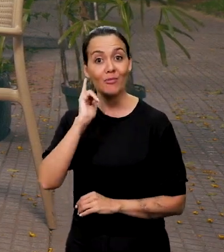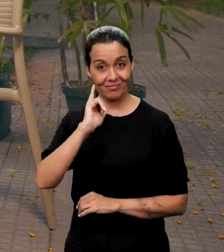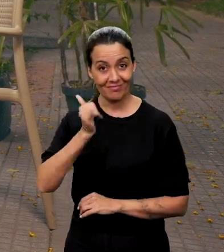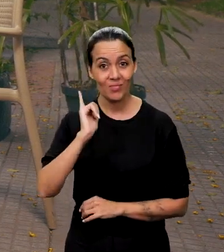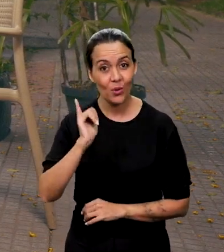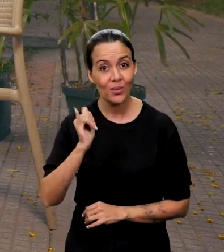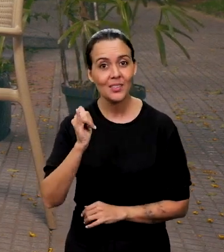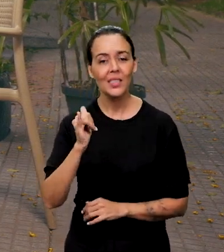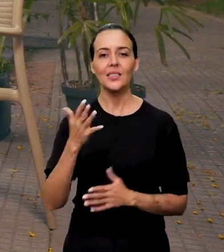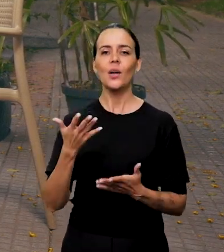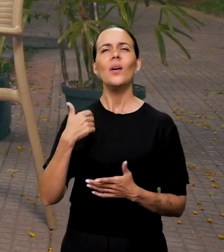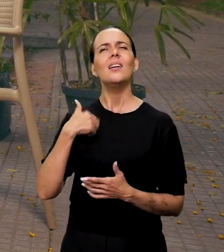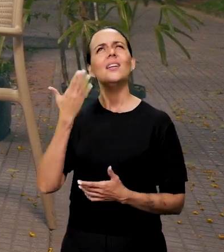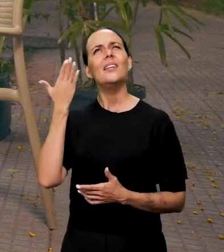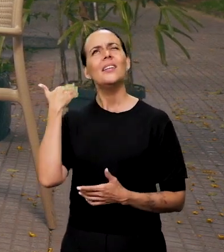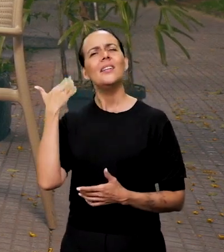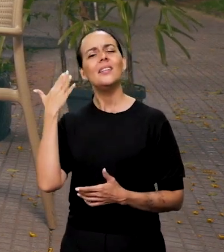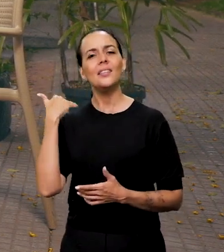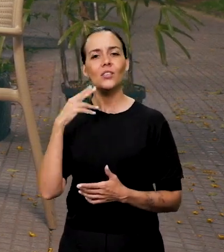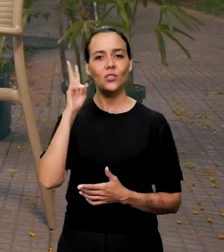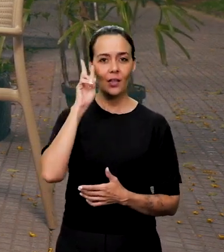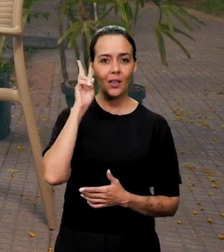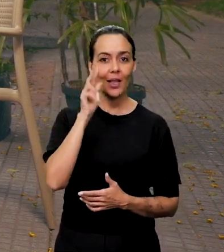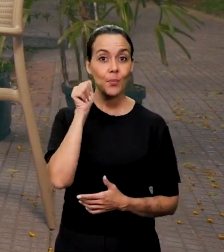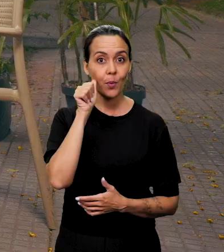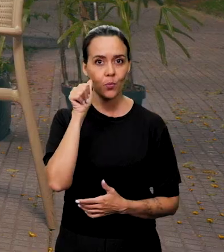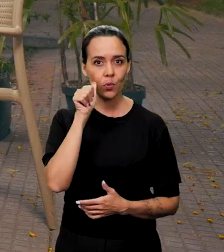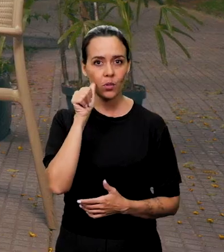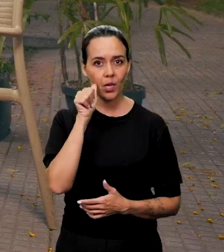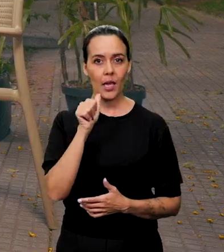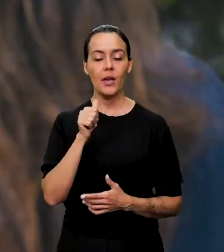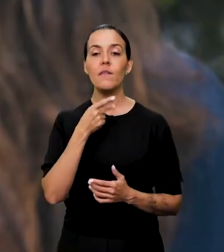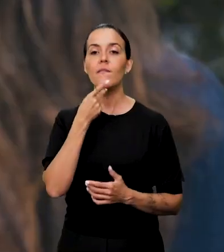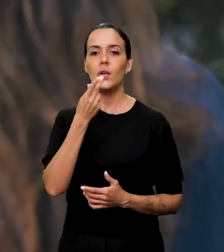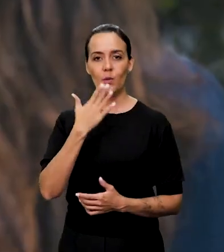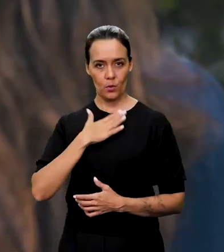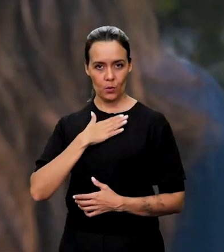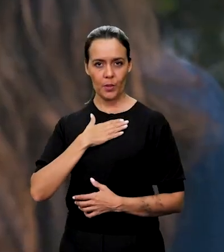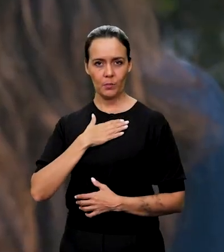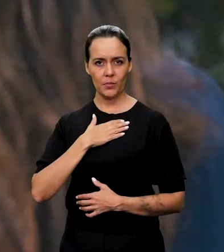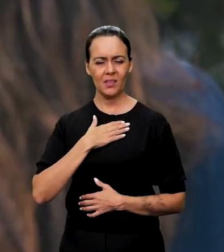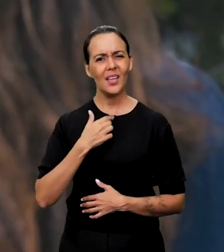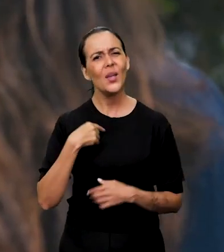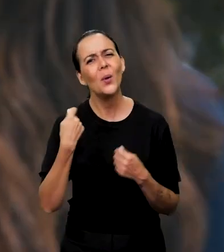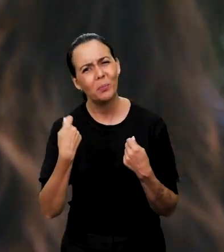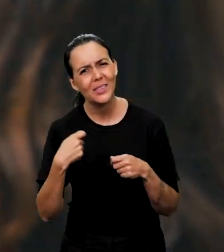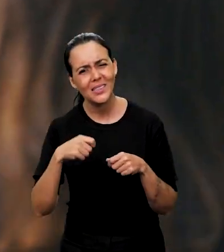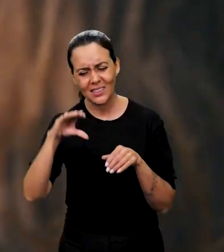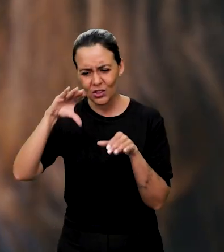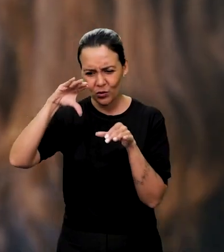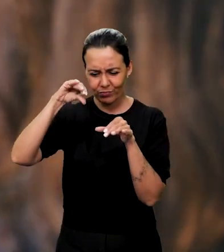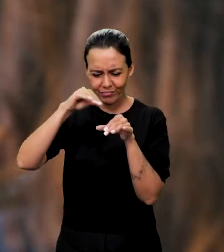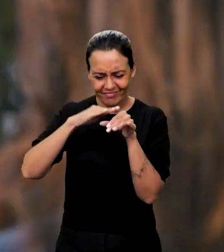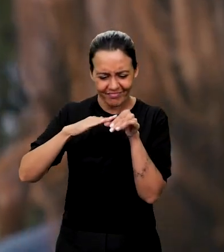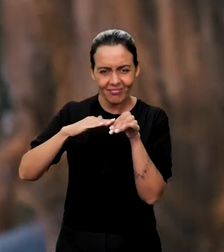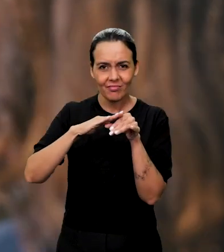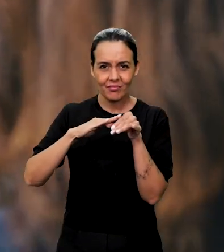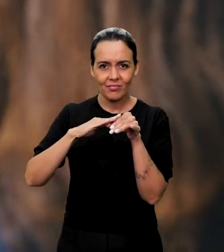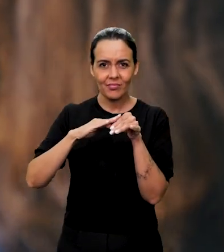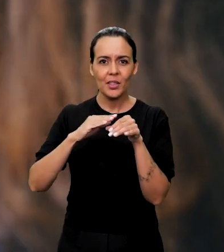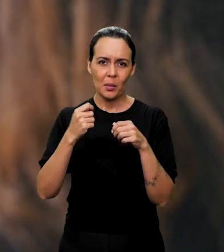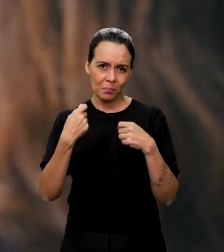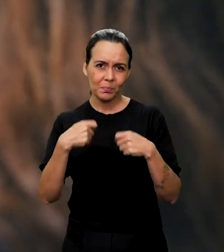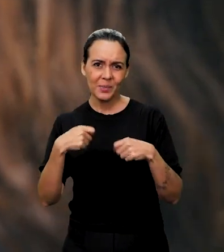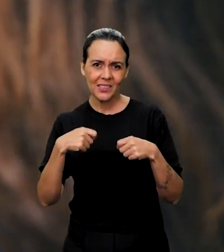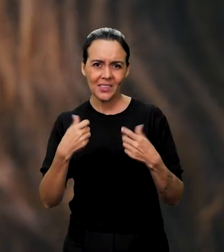lembro que ela era minha paciente de muito tempo. Numa consulta, ela falou assim, Pri, mas eu tenho que usar isso mesmo, esse óvulo com um hormôniozinho para melhorar a